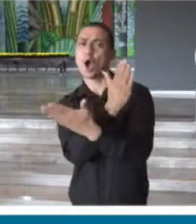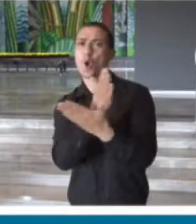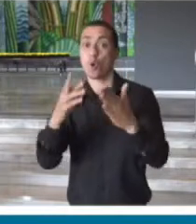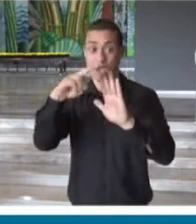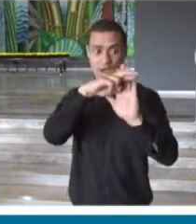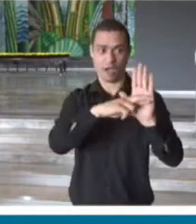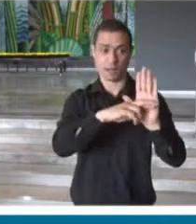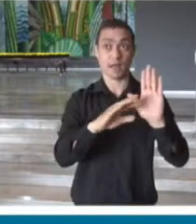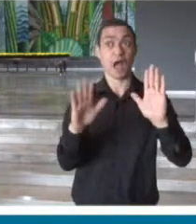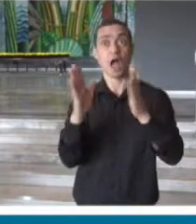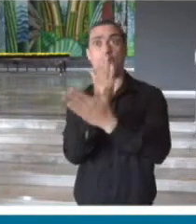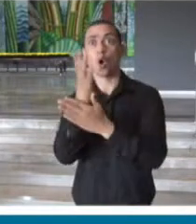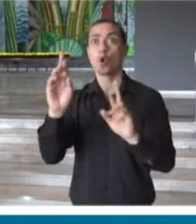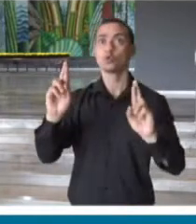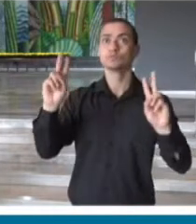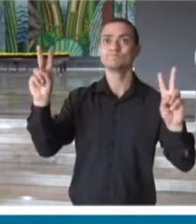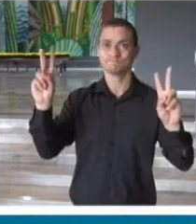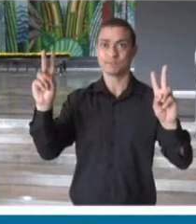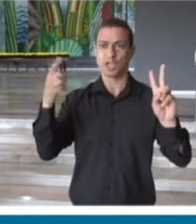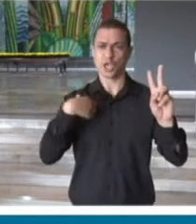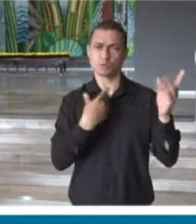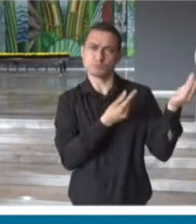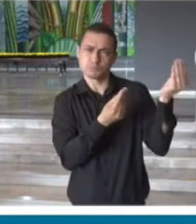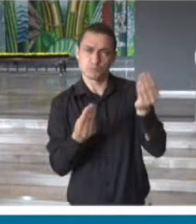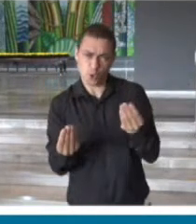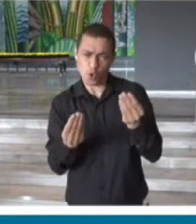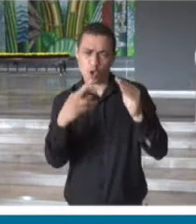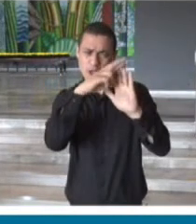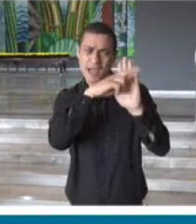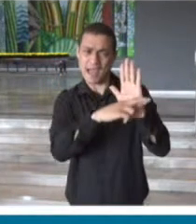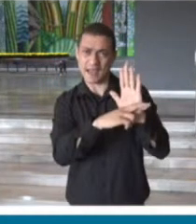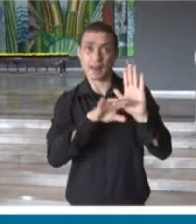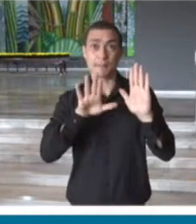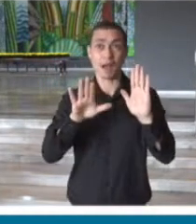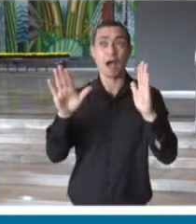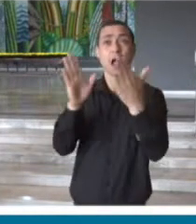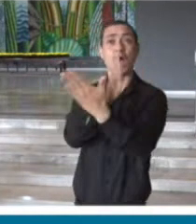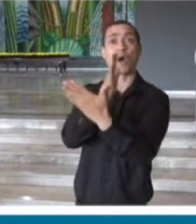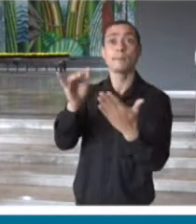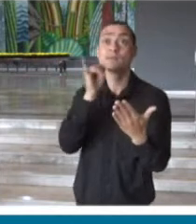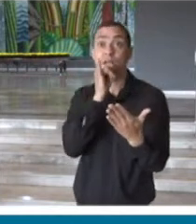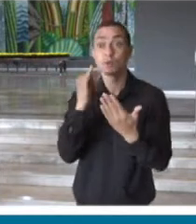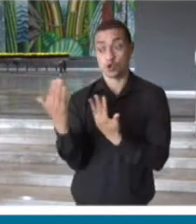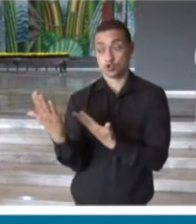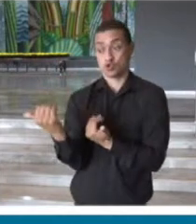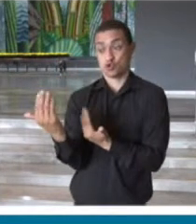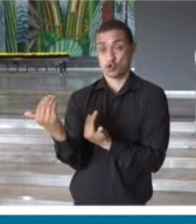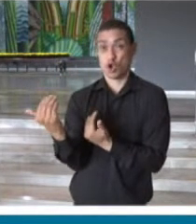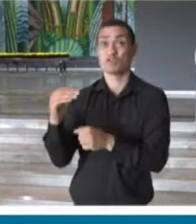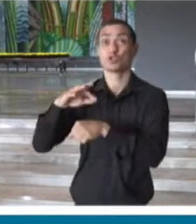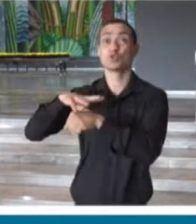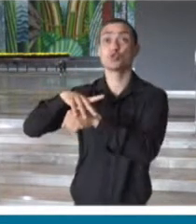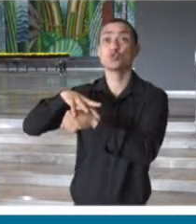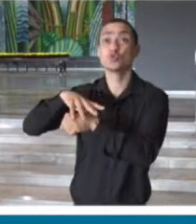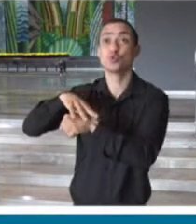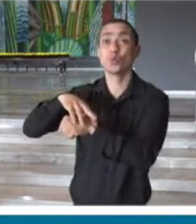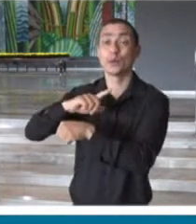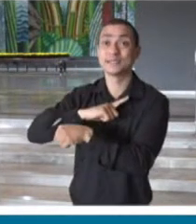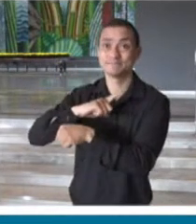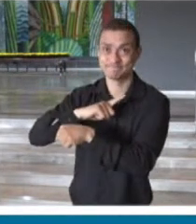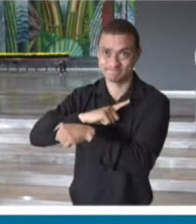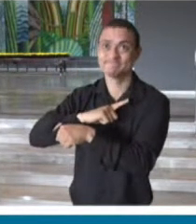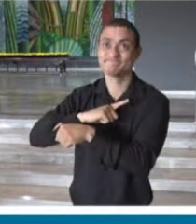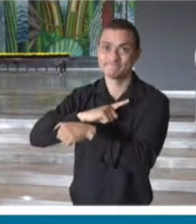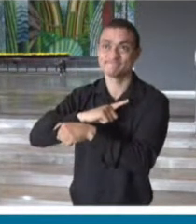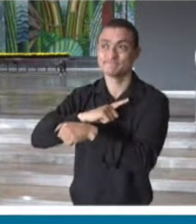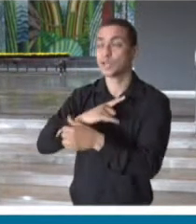né? Eu estou trazendo algumas delas, mas jovens com comorbidades que tenham completado, por